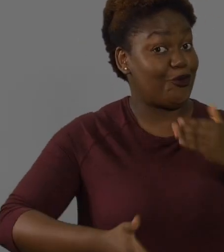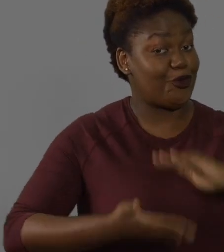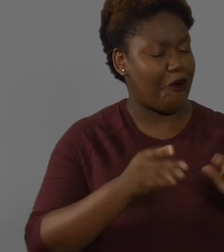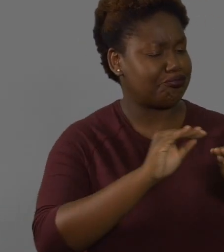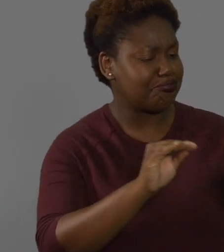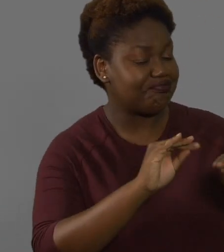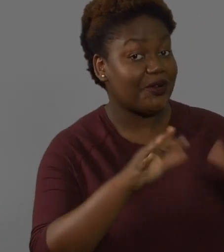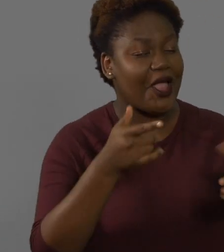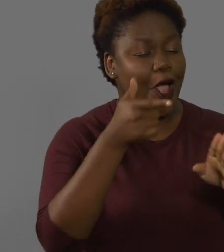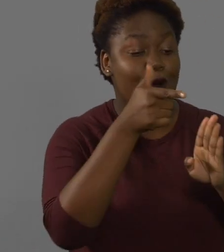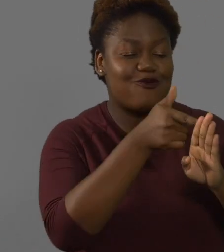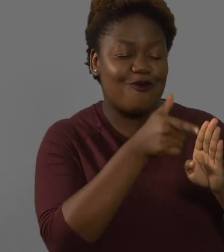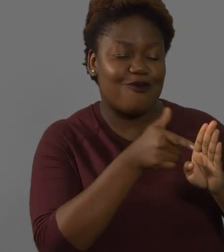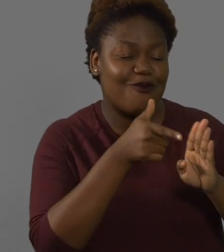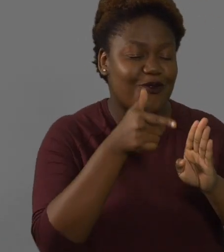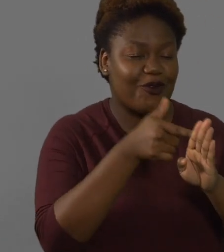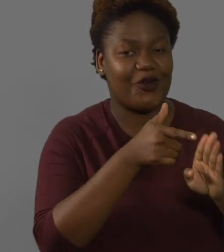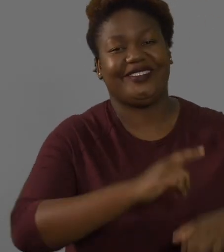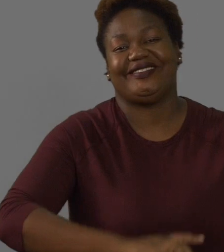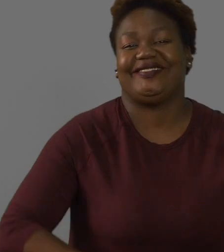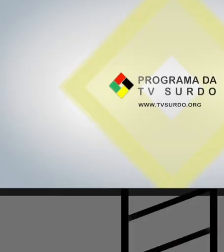assistente do curso de Ceralharia.